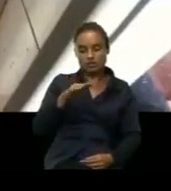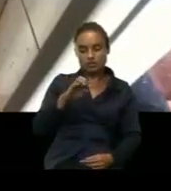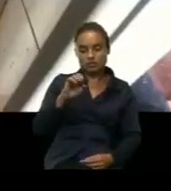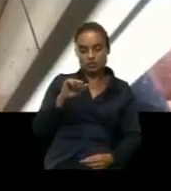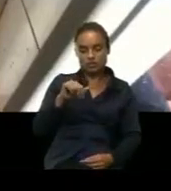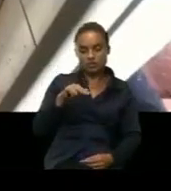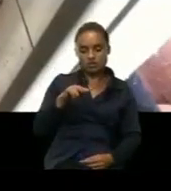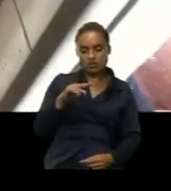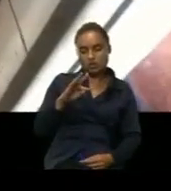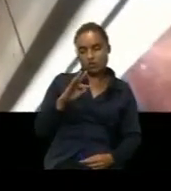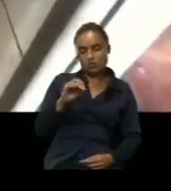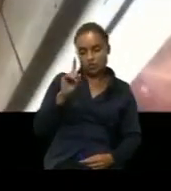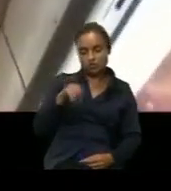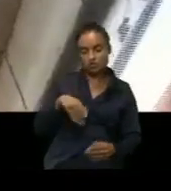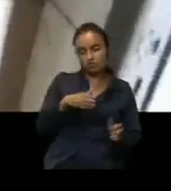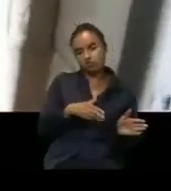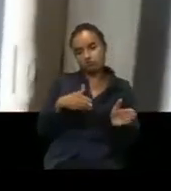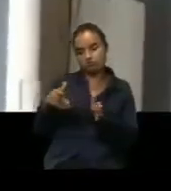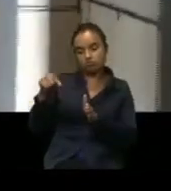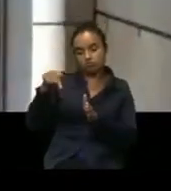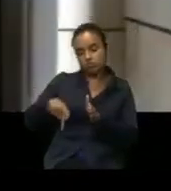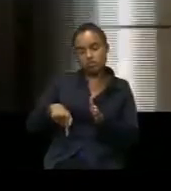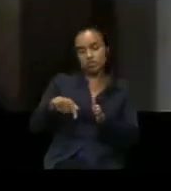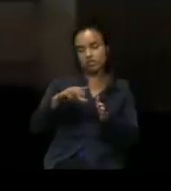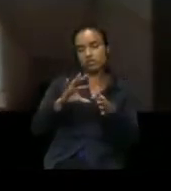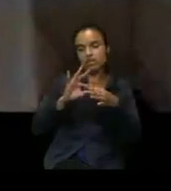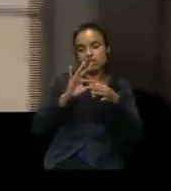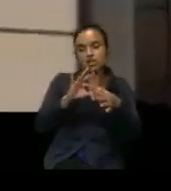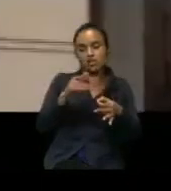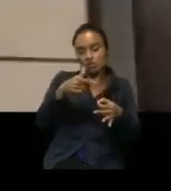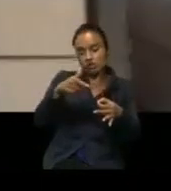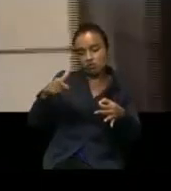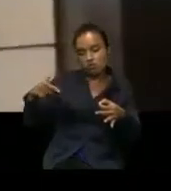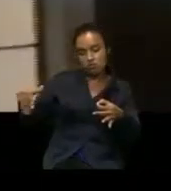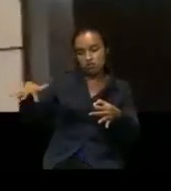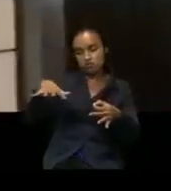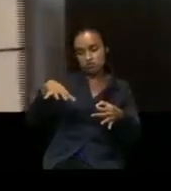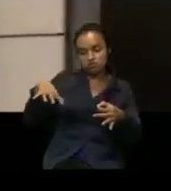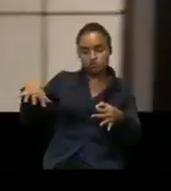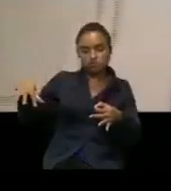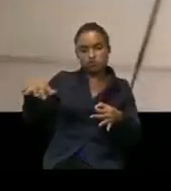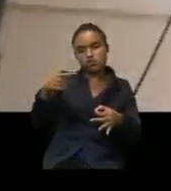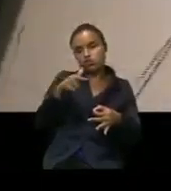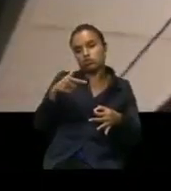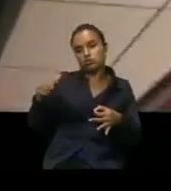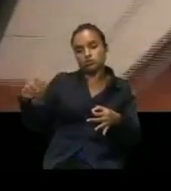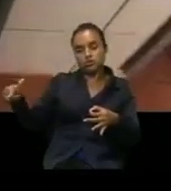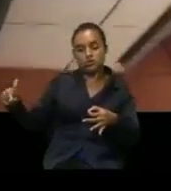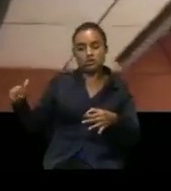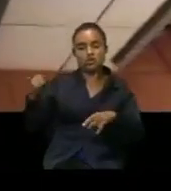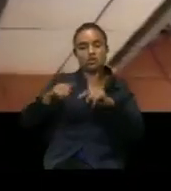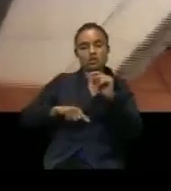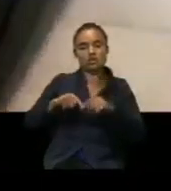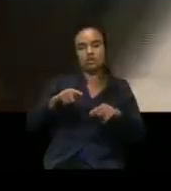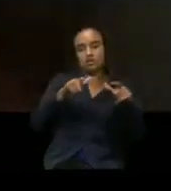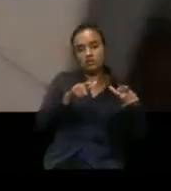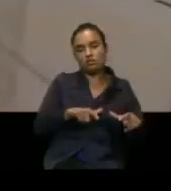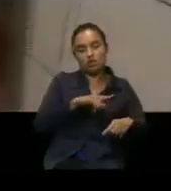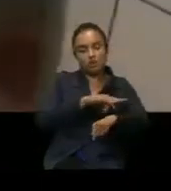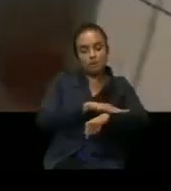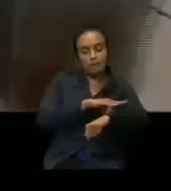play. A gente vê que tem mais outros vários vasos